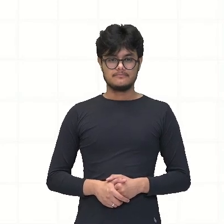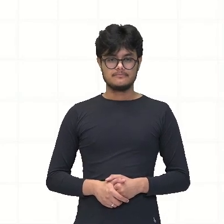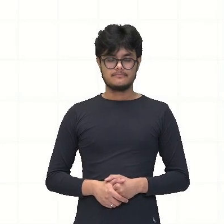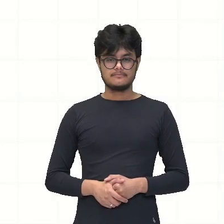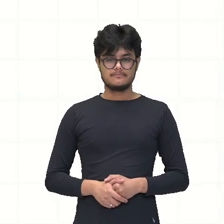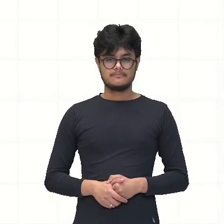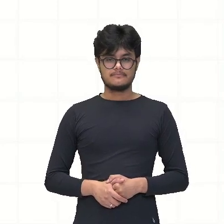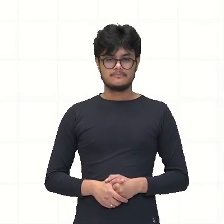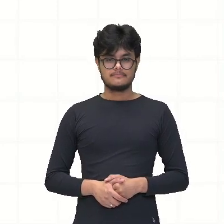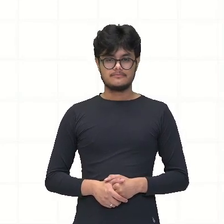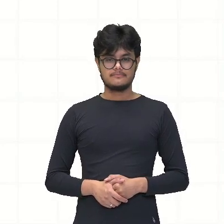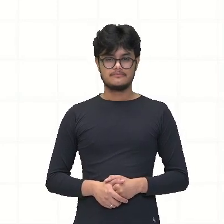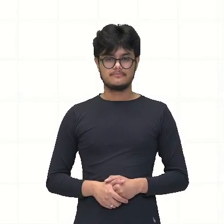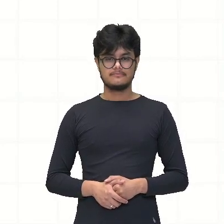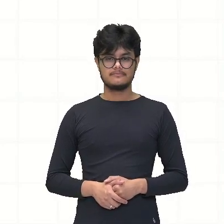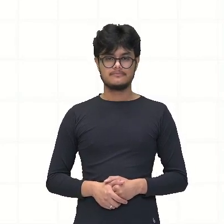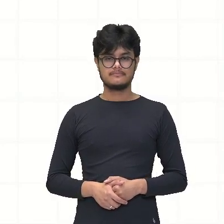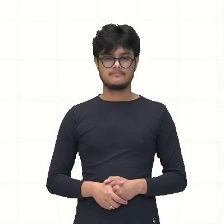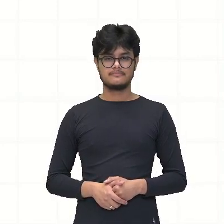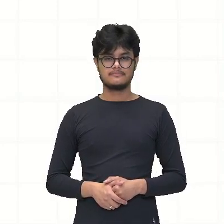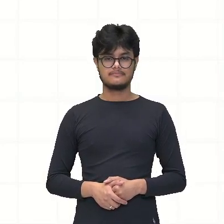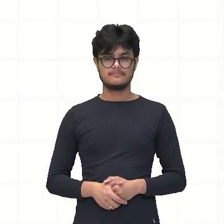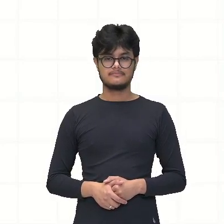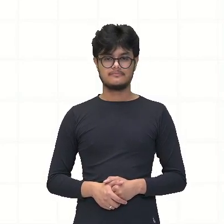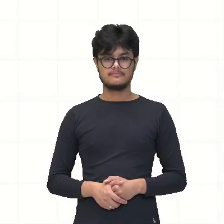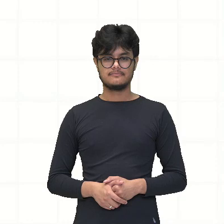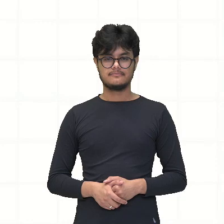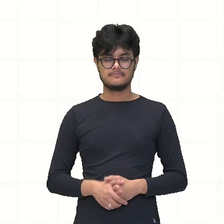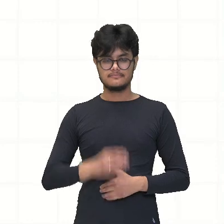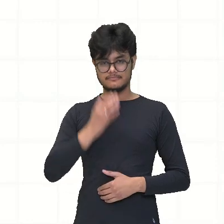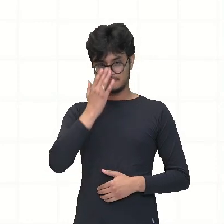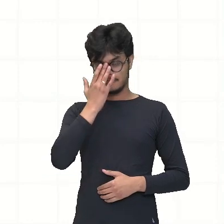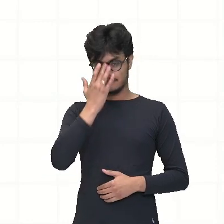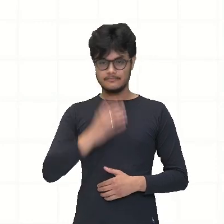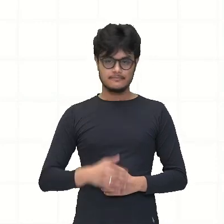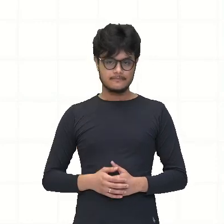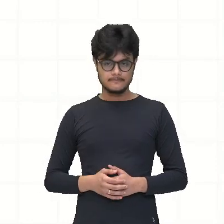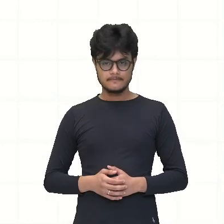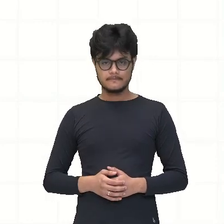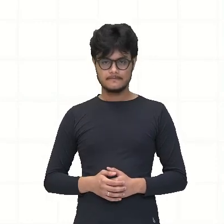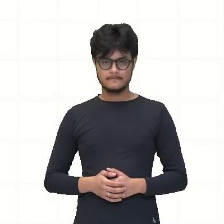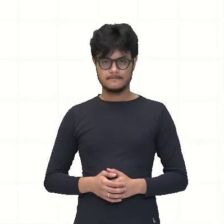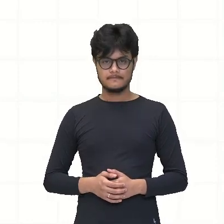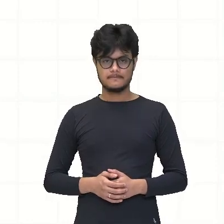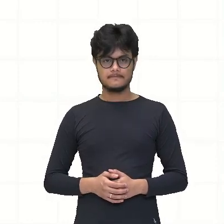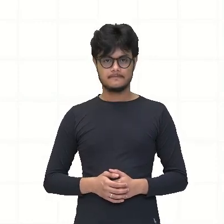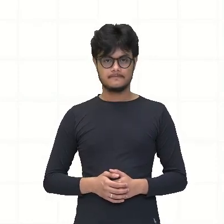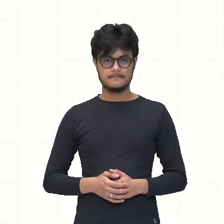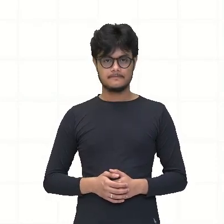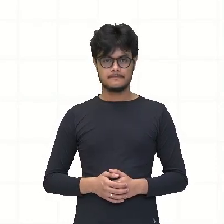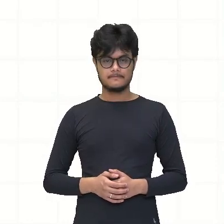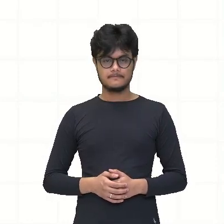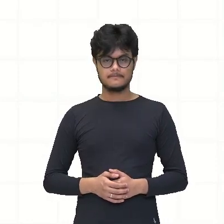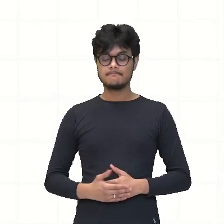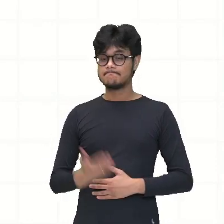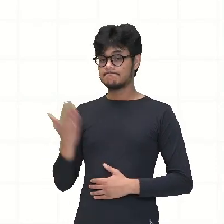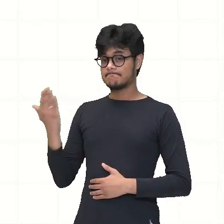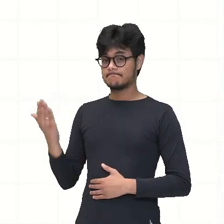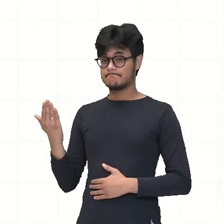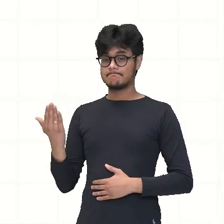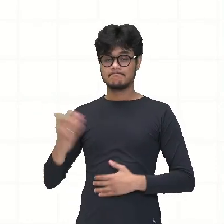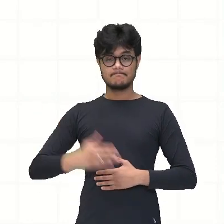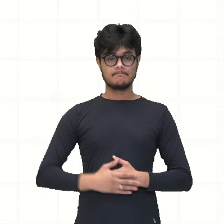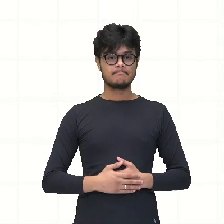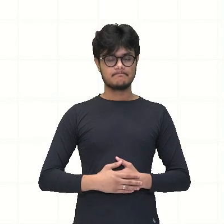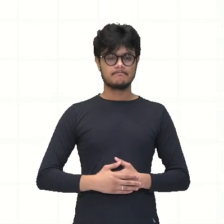no Nordeste, devido às atividades da indústria, né? E aí a gente tem um